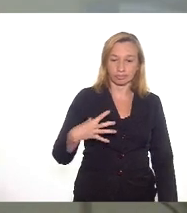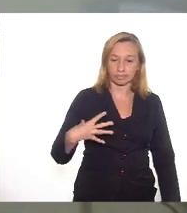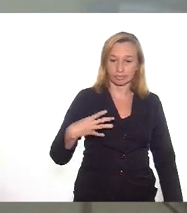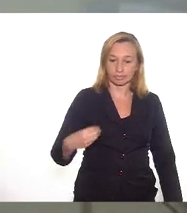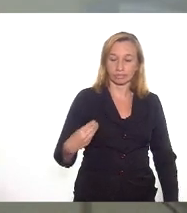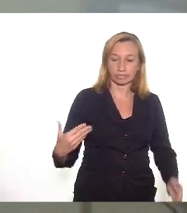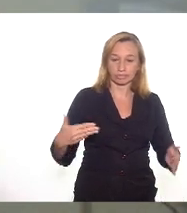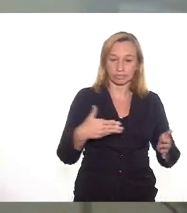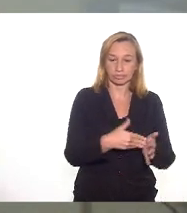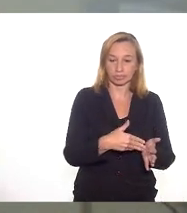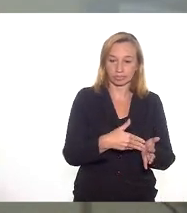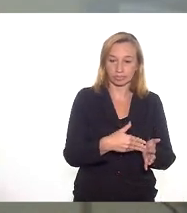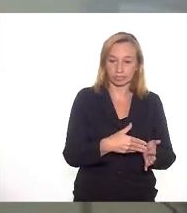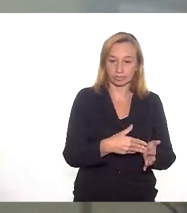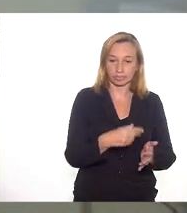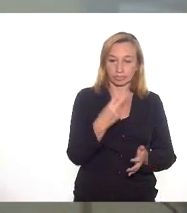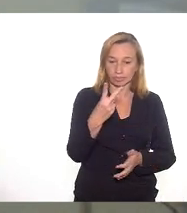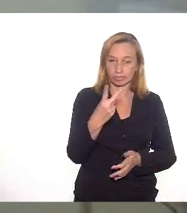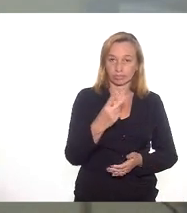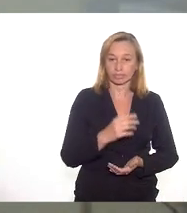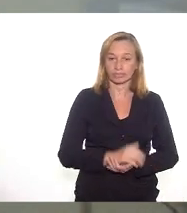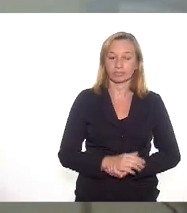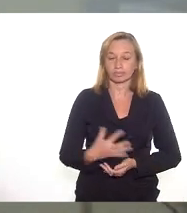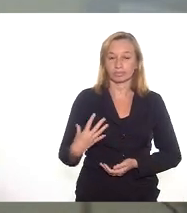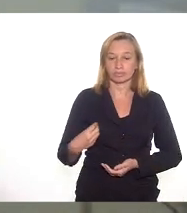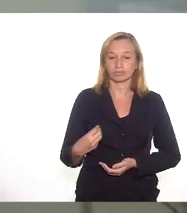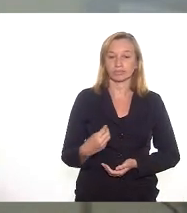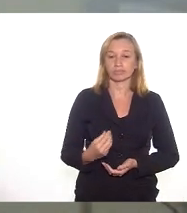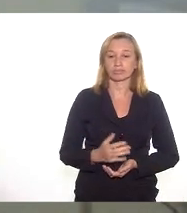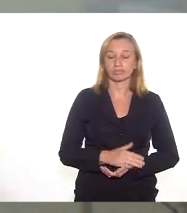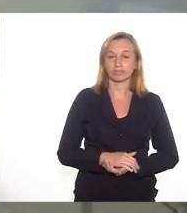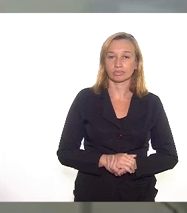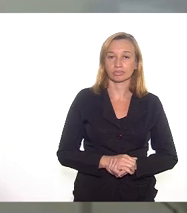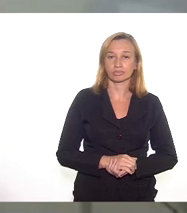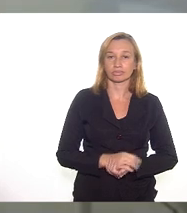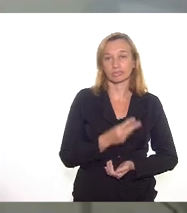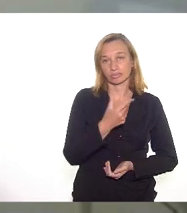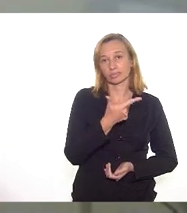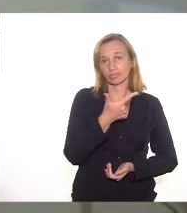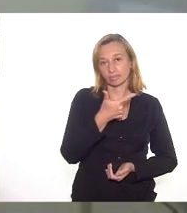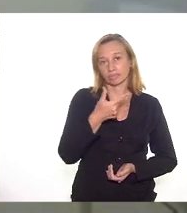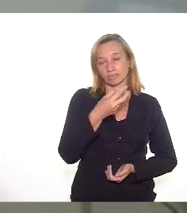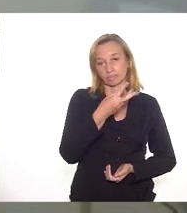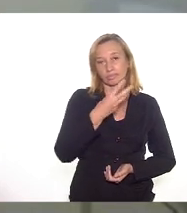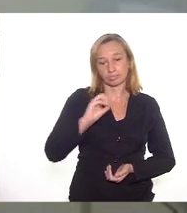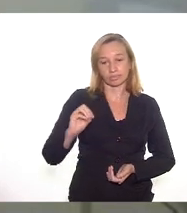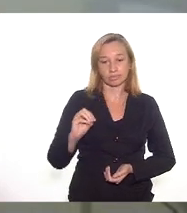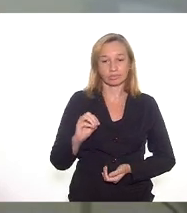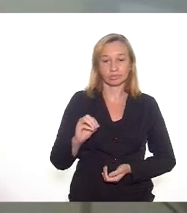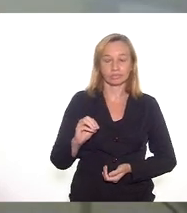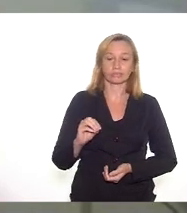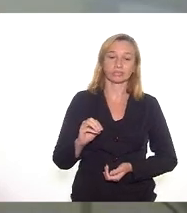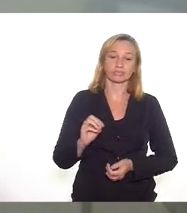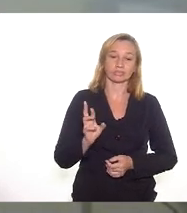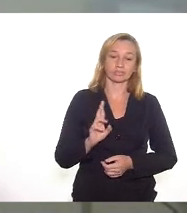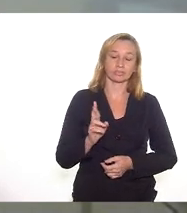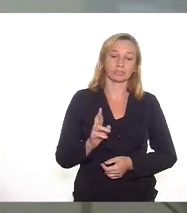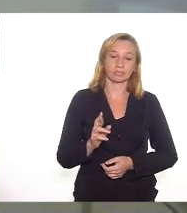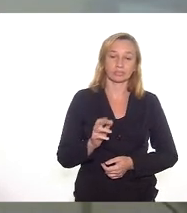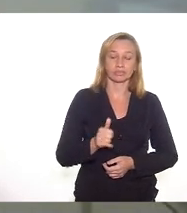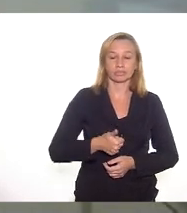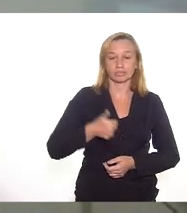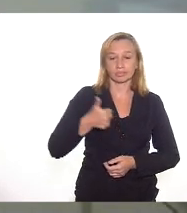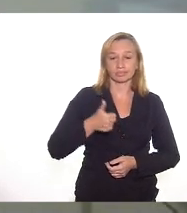até dois filhos. Então, no máximo, R$ 300. Era para ser em 1º de abril.